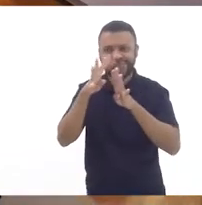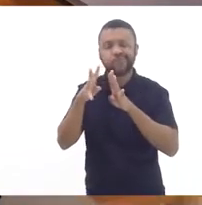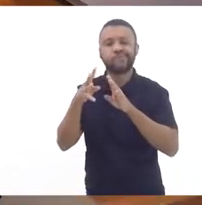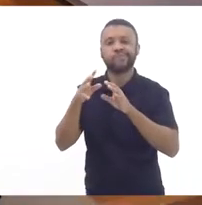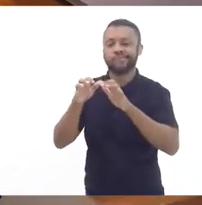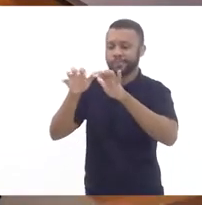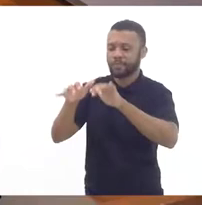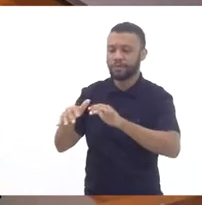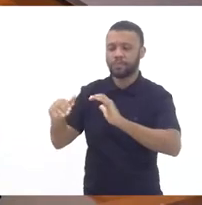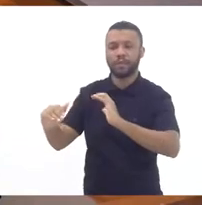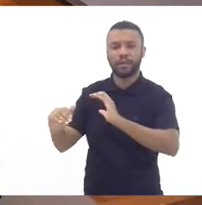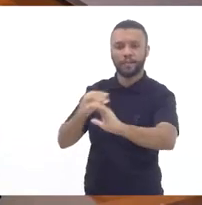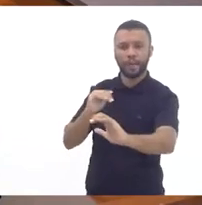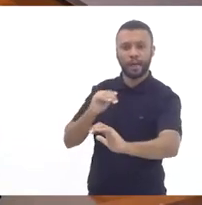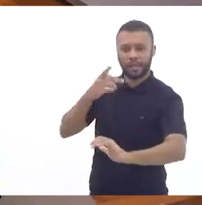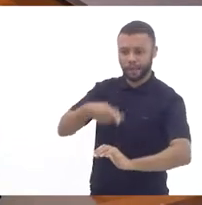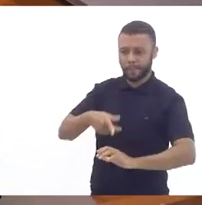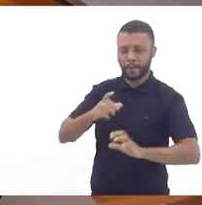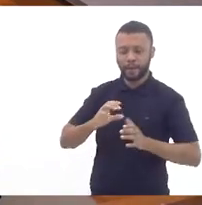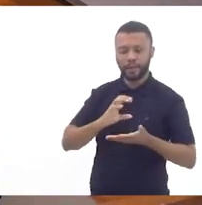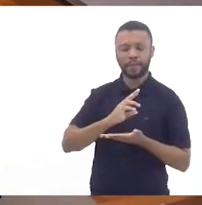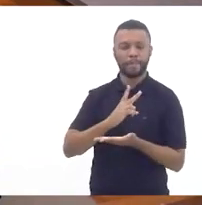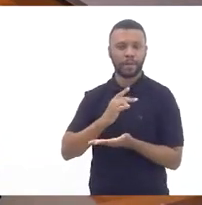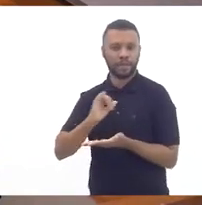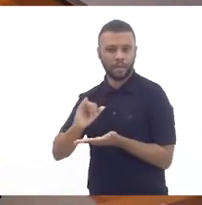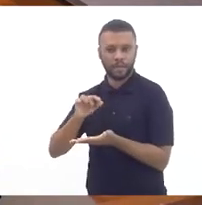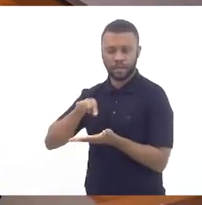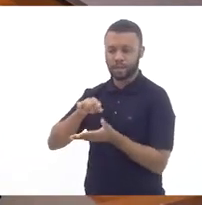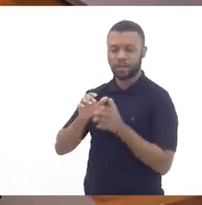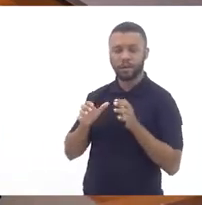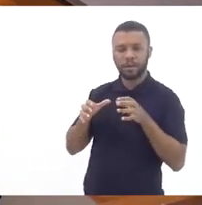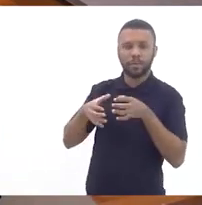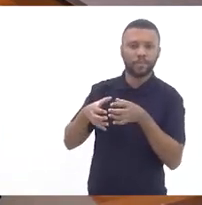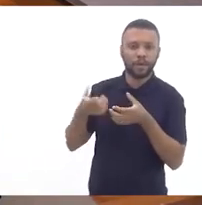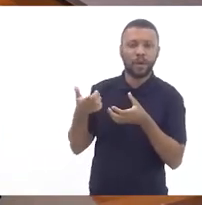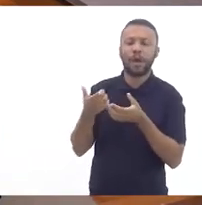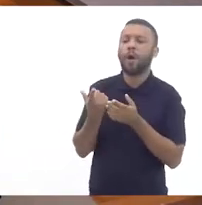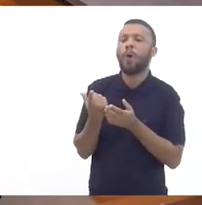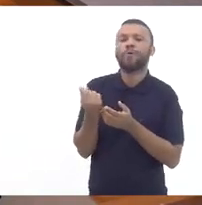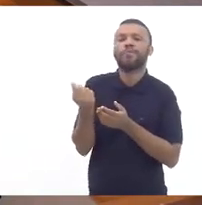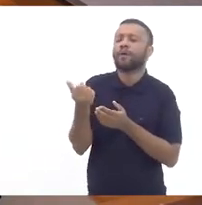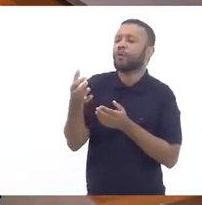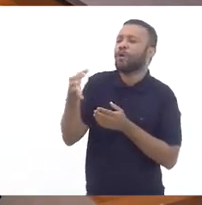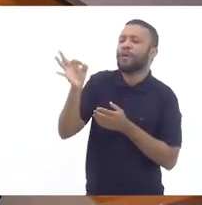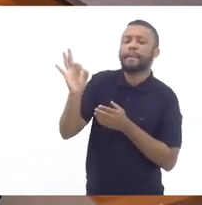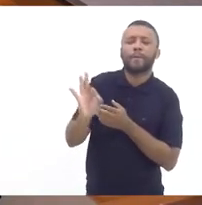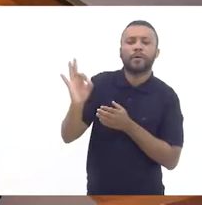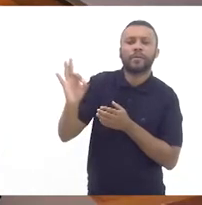CPI em valores. Vai, deputado.